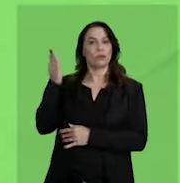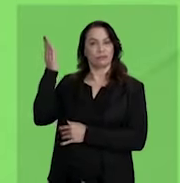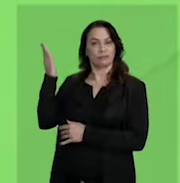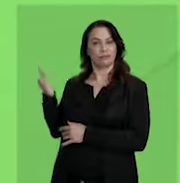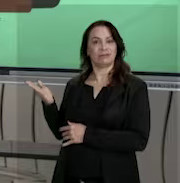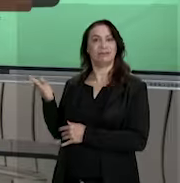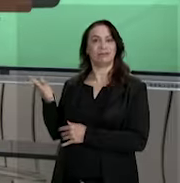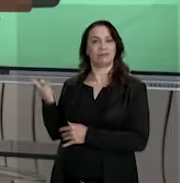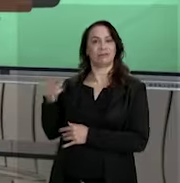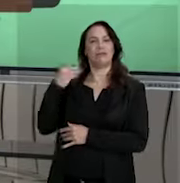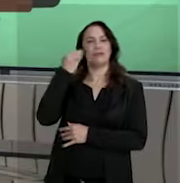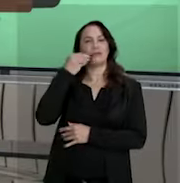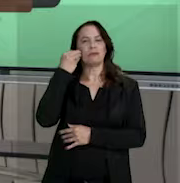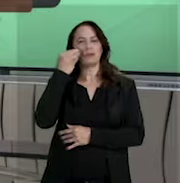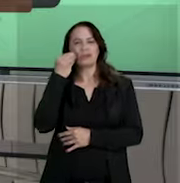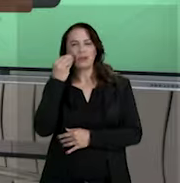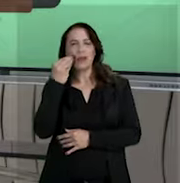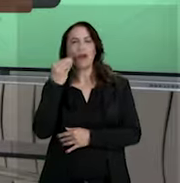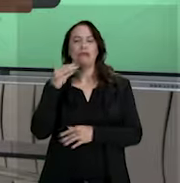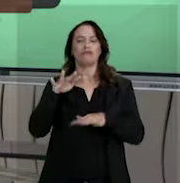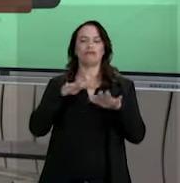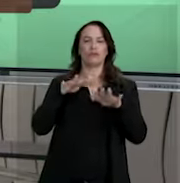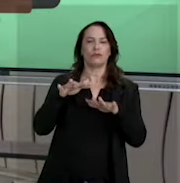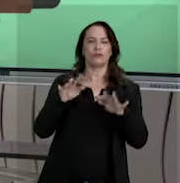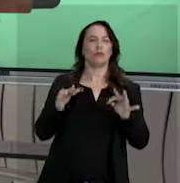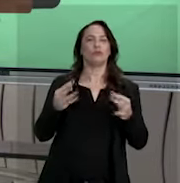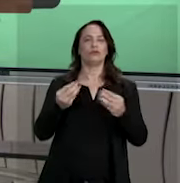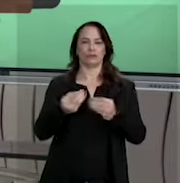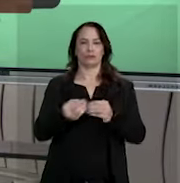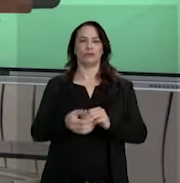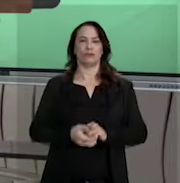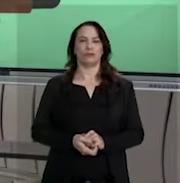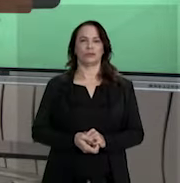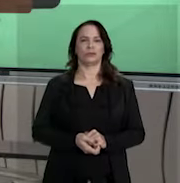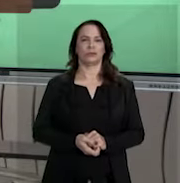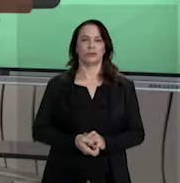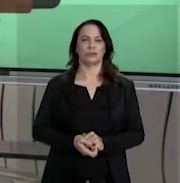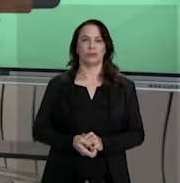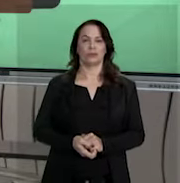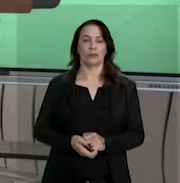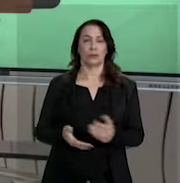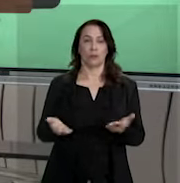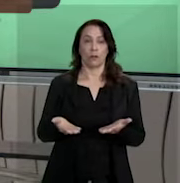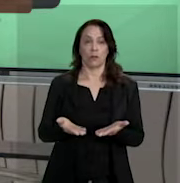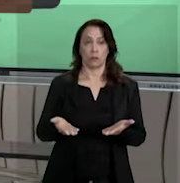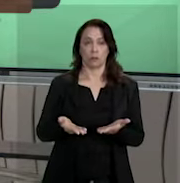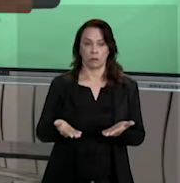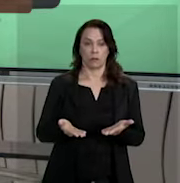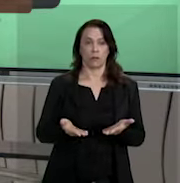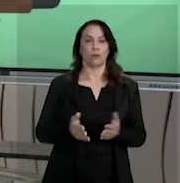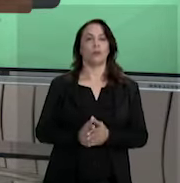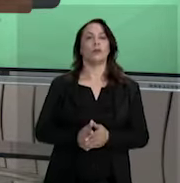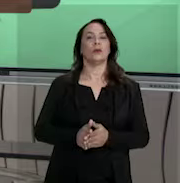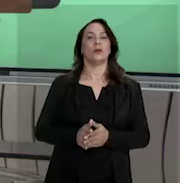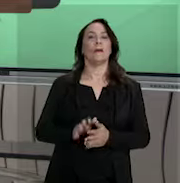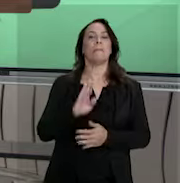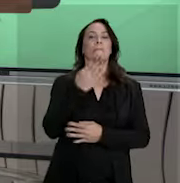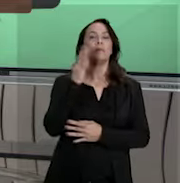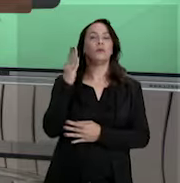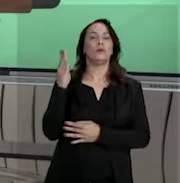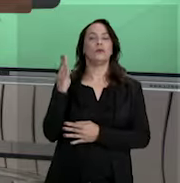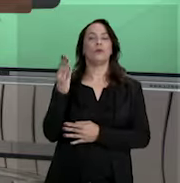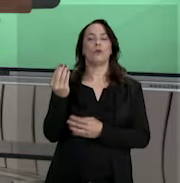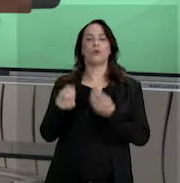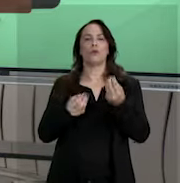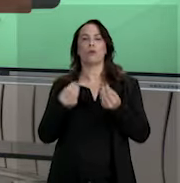as articulações, os bonequinhos e etc, tá bom? Então vamos ver agora na parte biológica o que